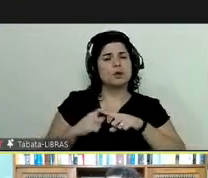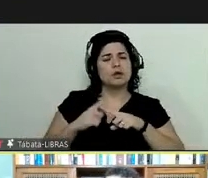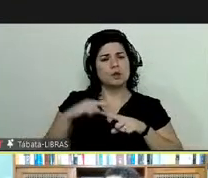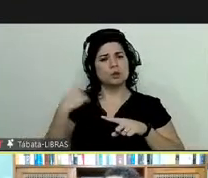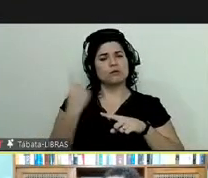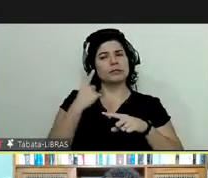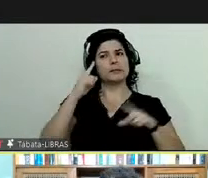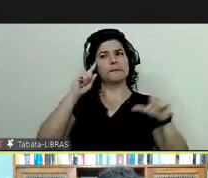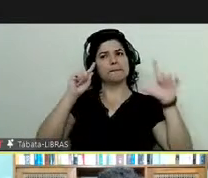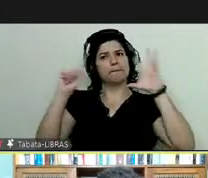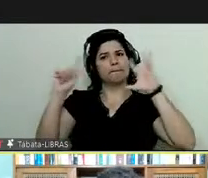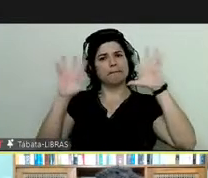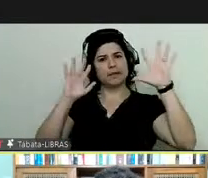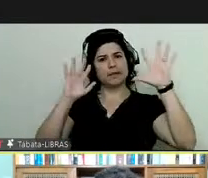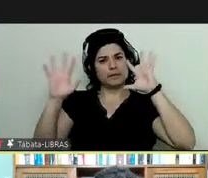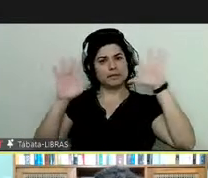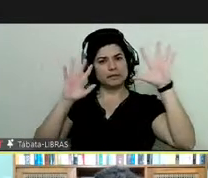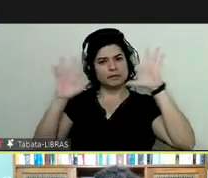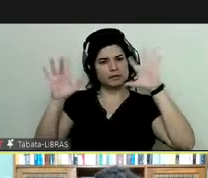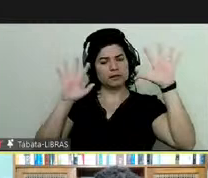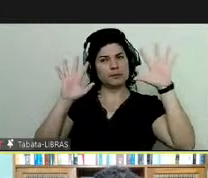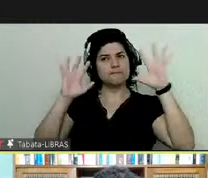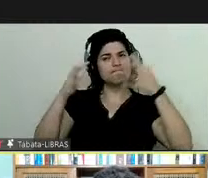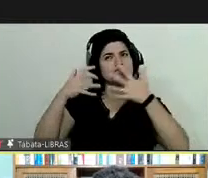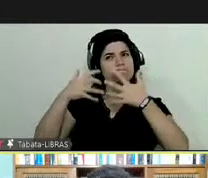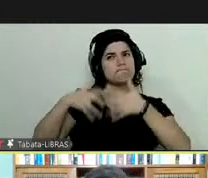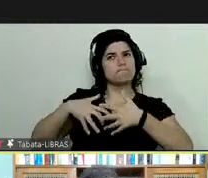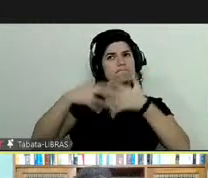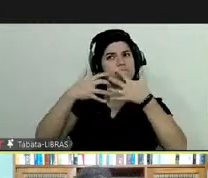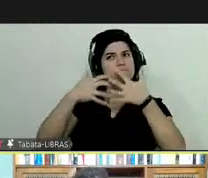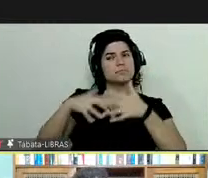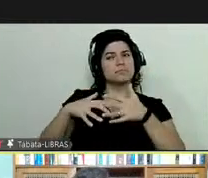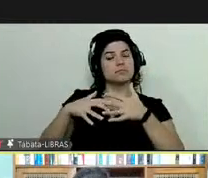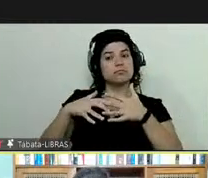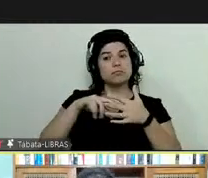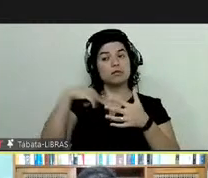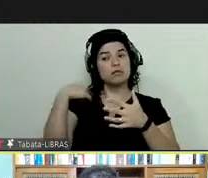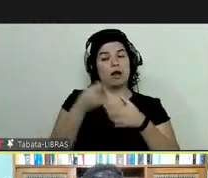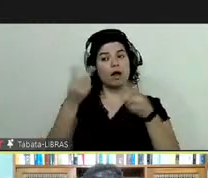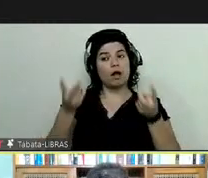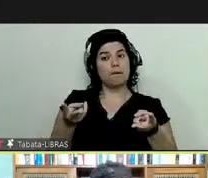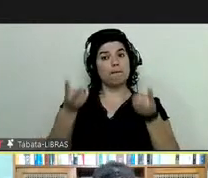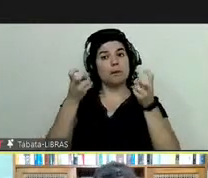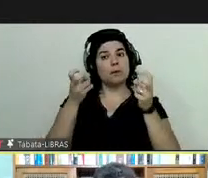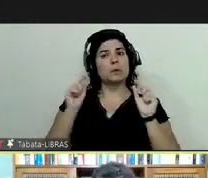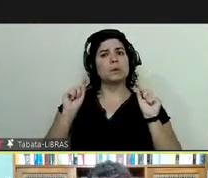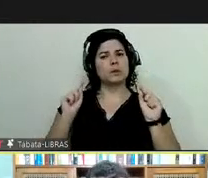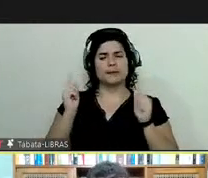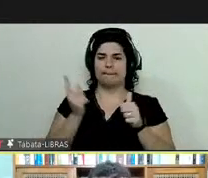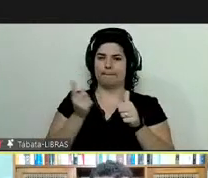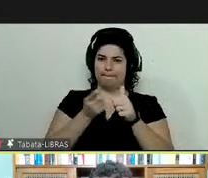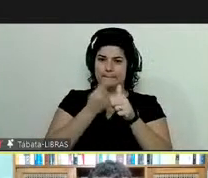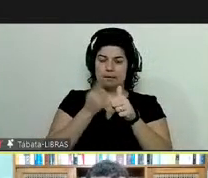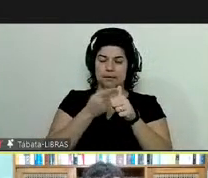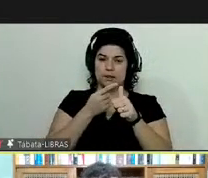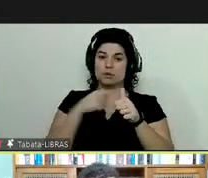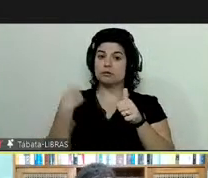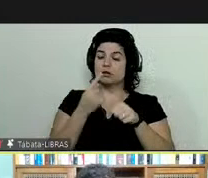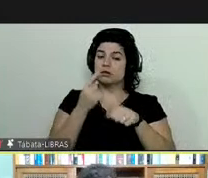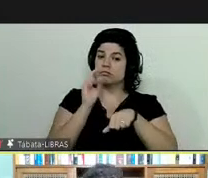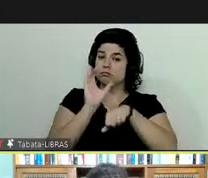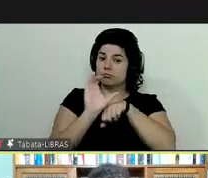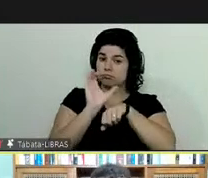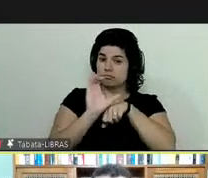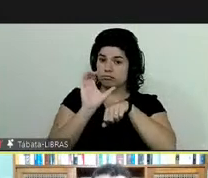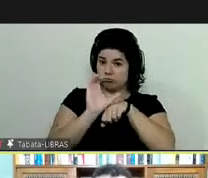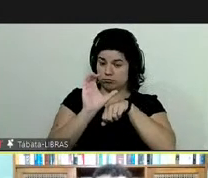a gente parar para pensar um pouco né pessoal se a gente parar para refletir um pouquinho nós vamos perceber o seguinte primeiro. Quando nós somos um curso